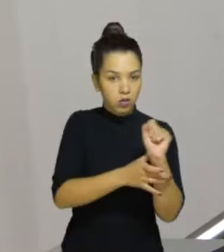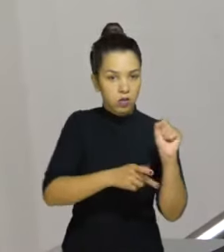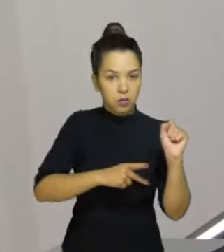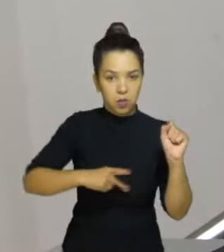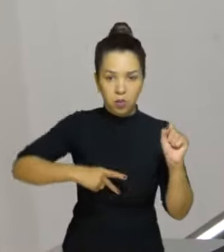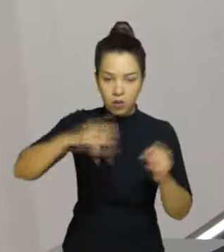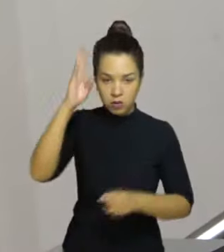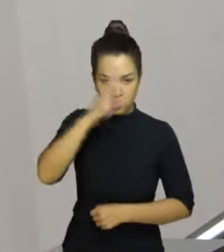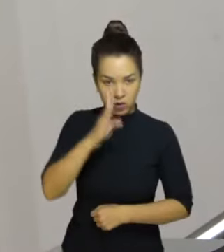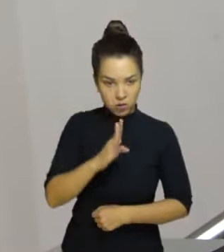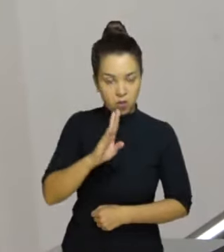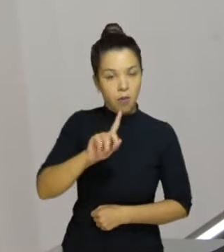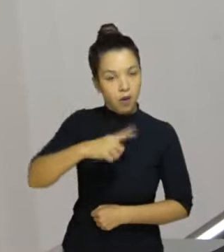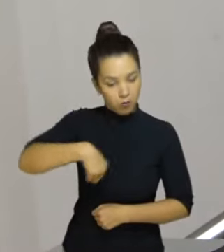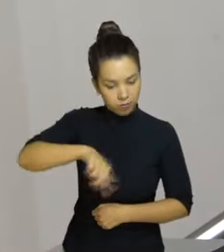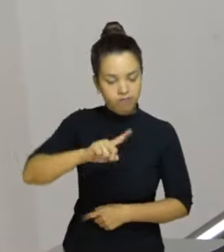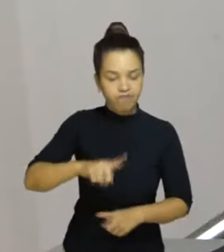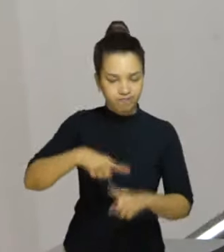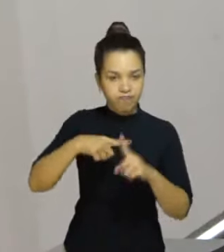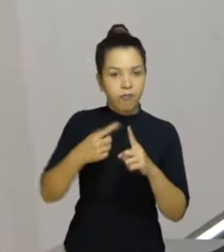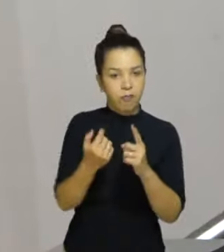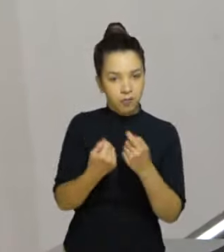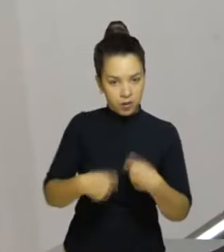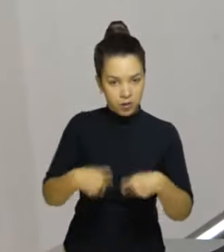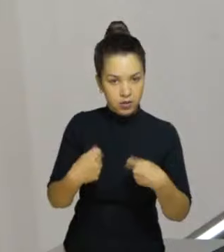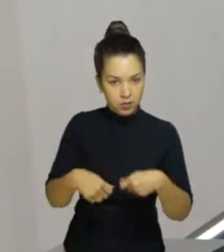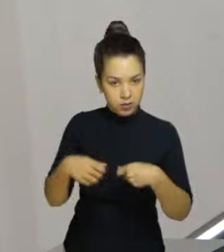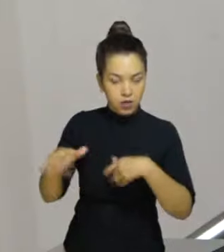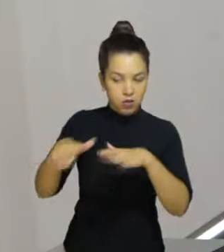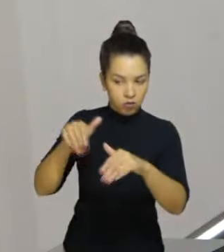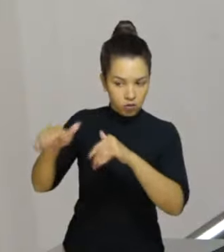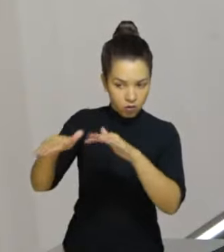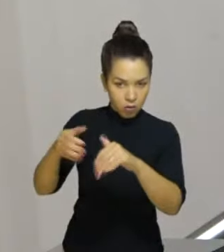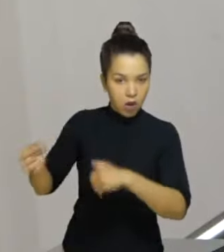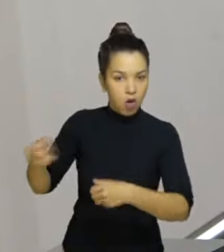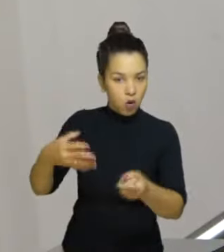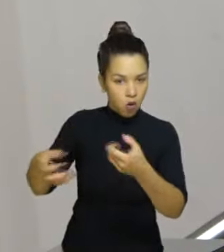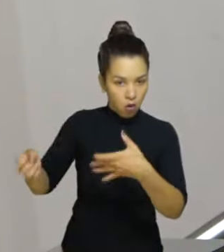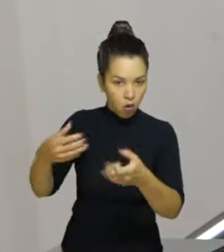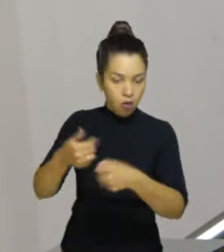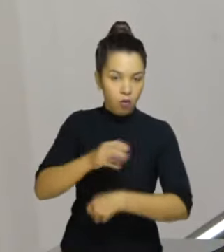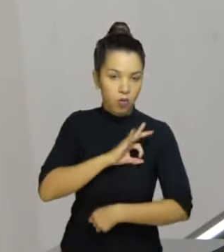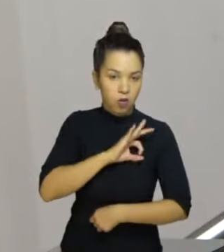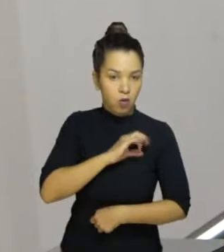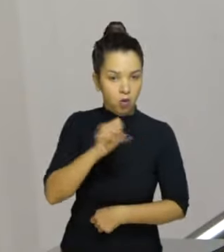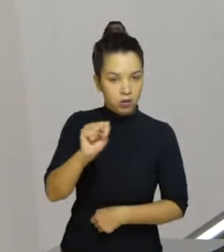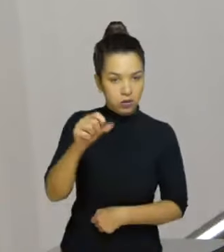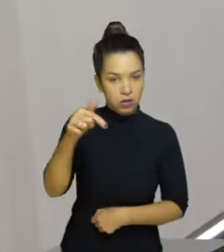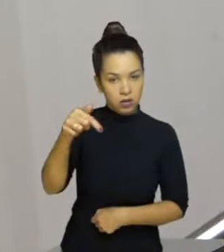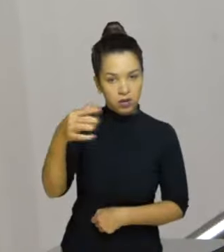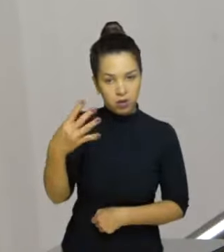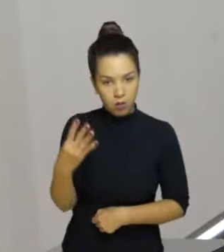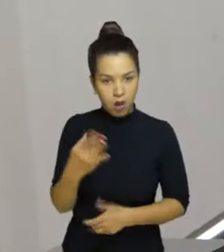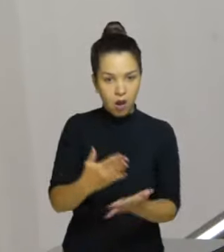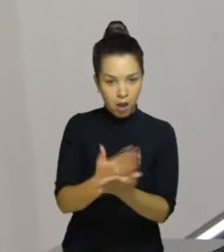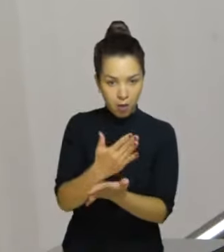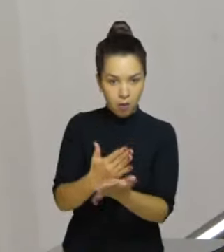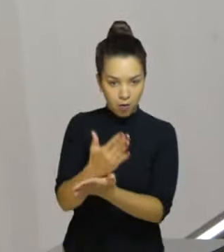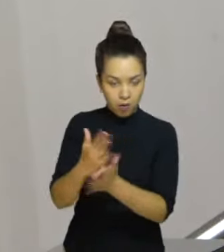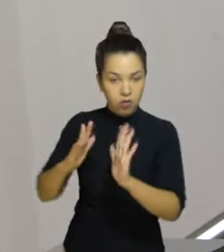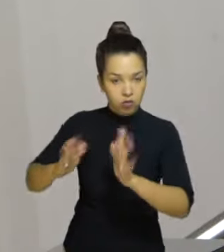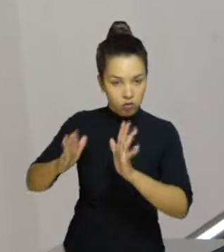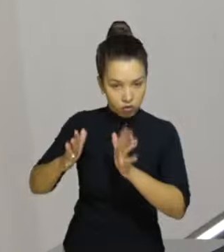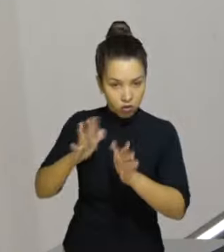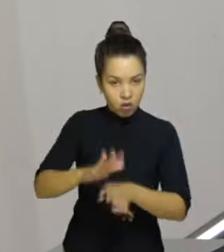nós precisamos mais ainda efetivar policiais militares que esperam. São 874 aprovados em todas